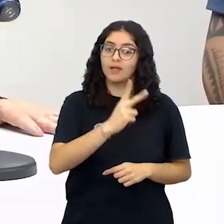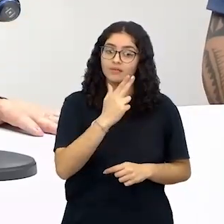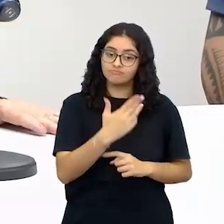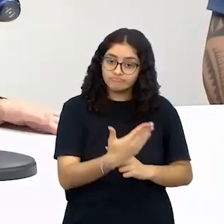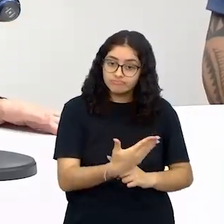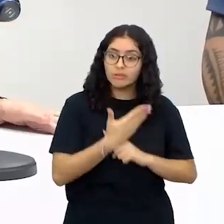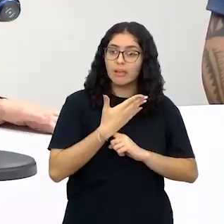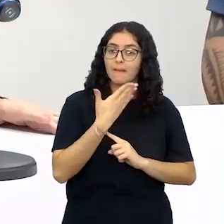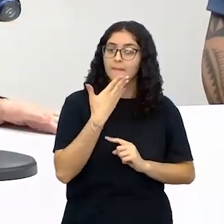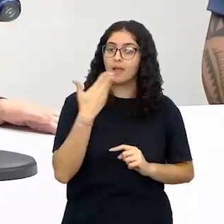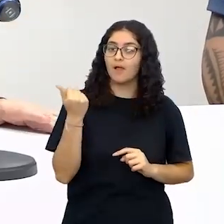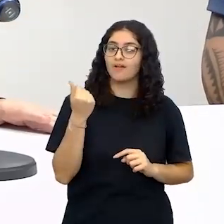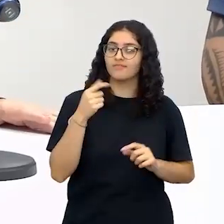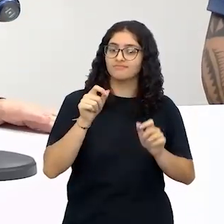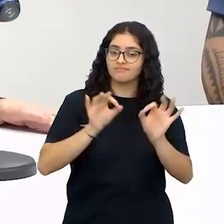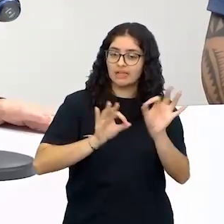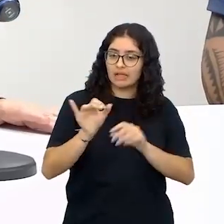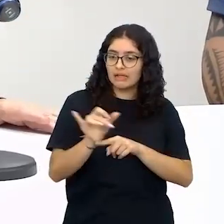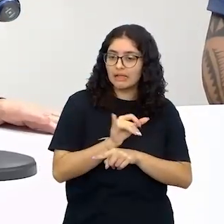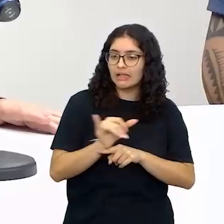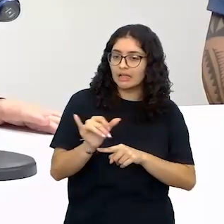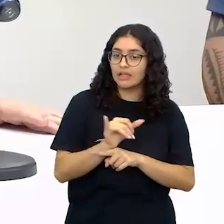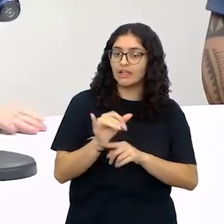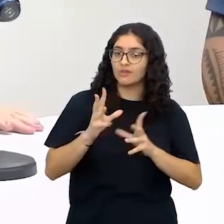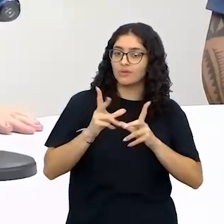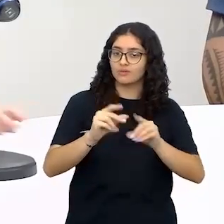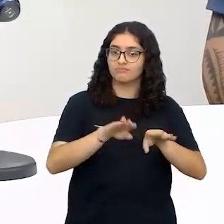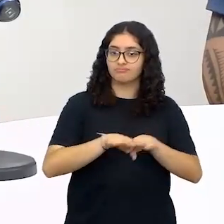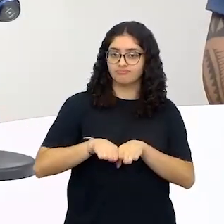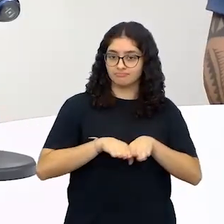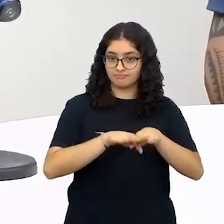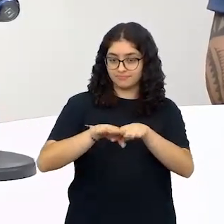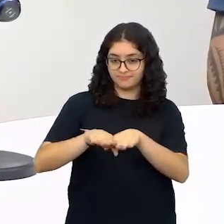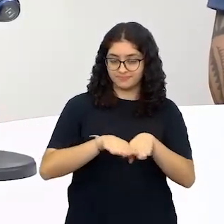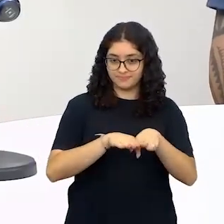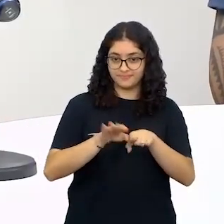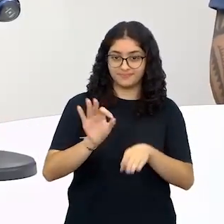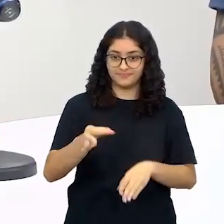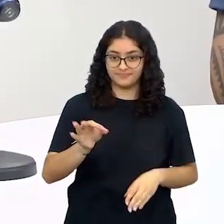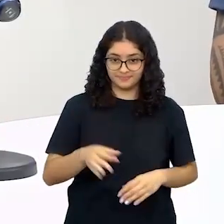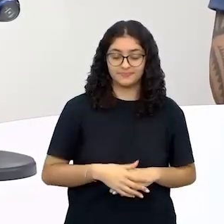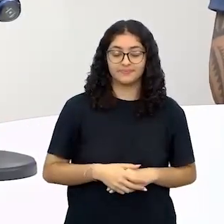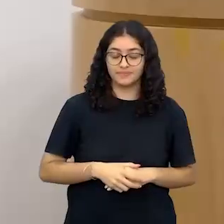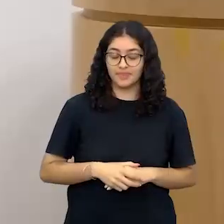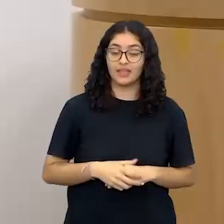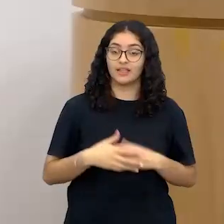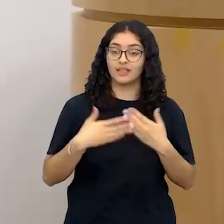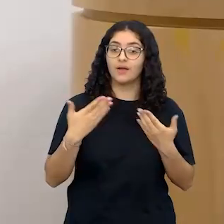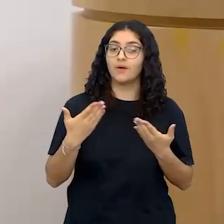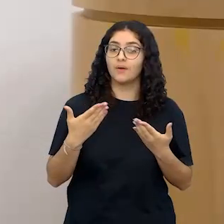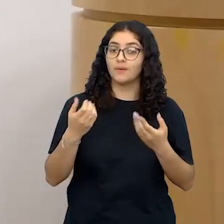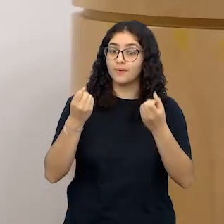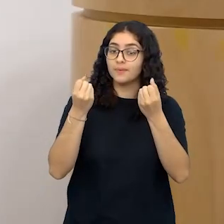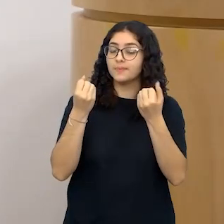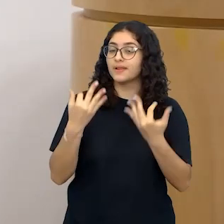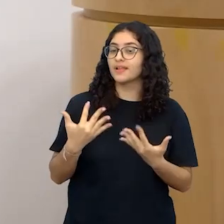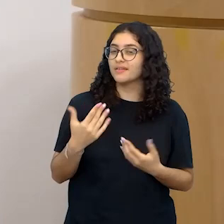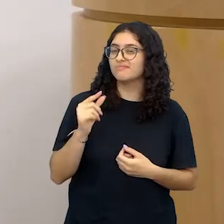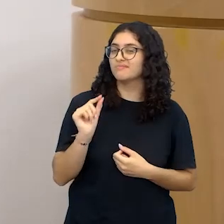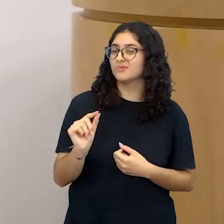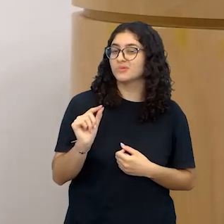muito desse trabalho que você vai fazer para todos. E aí a gente vai conversar um pouco com